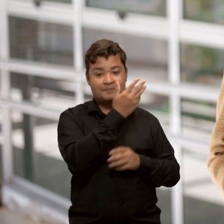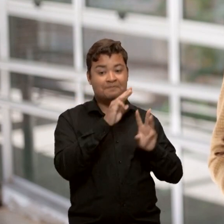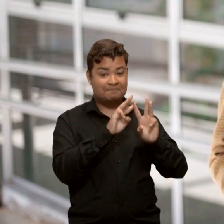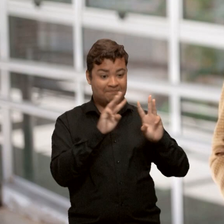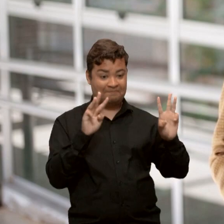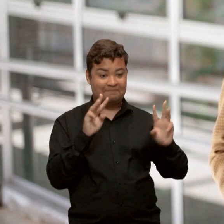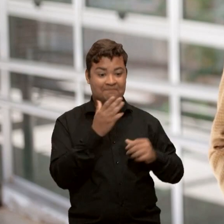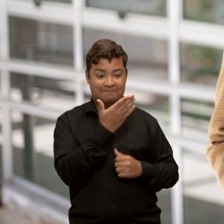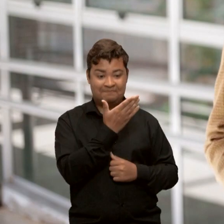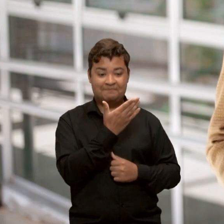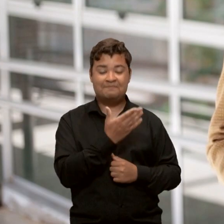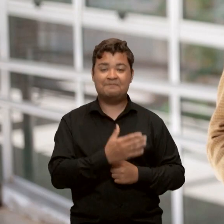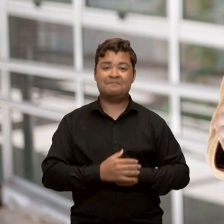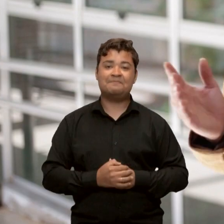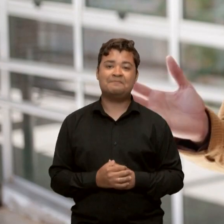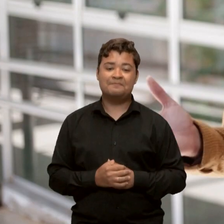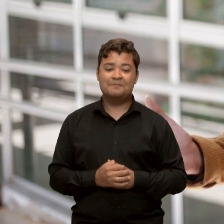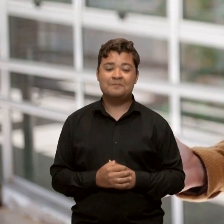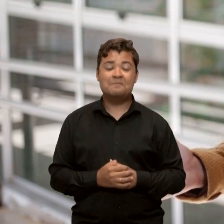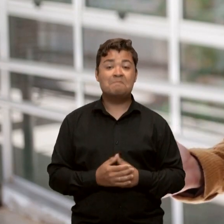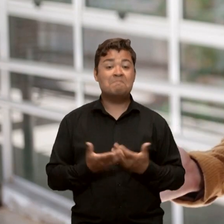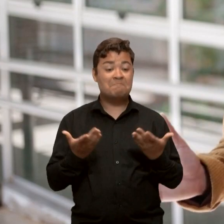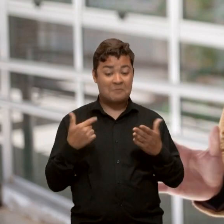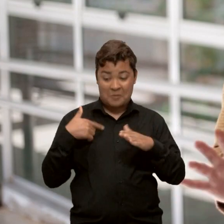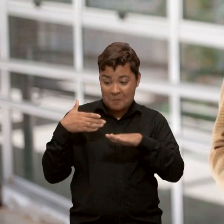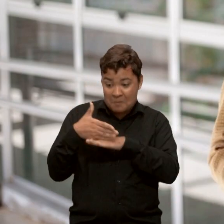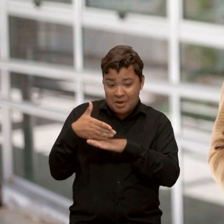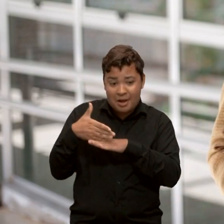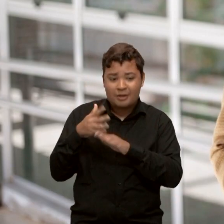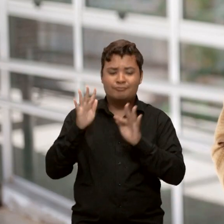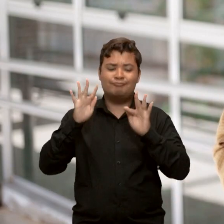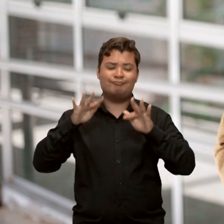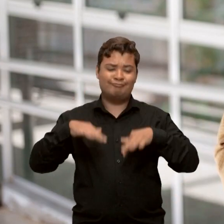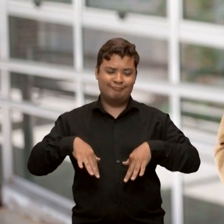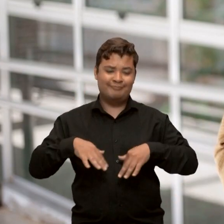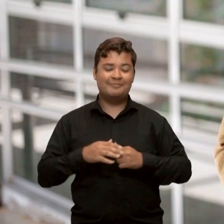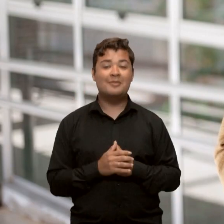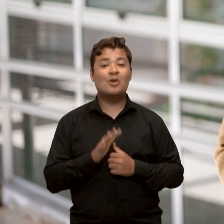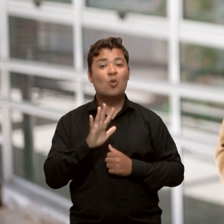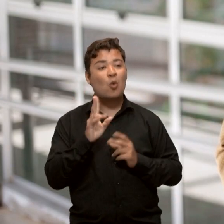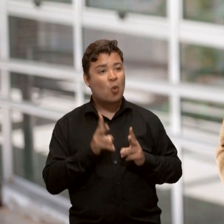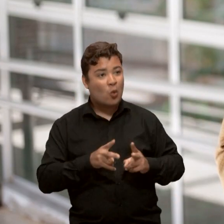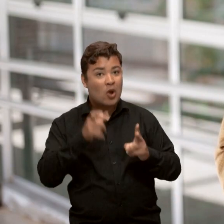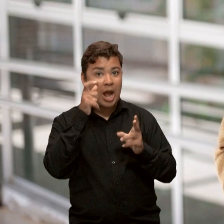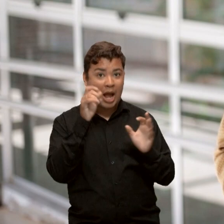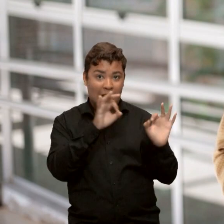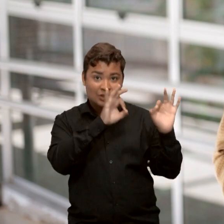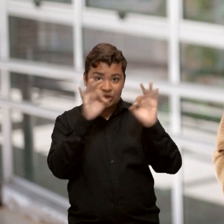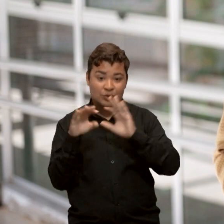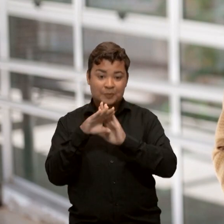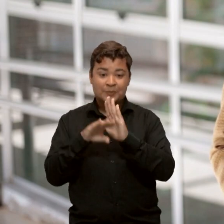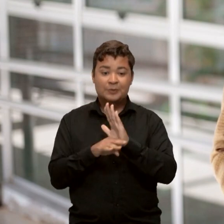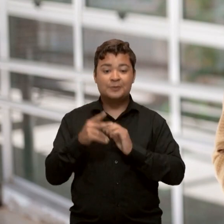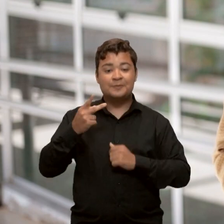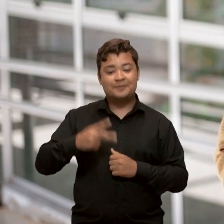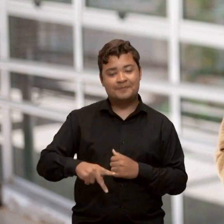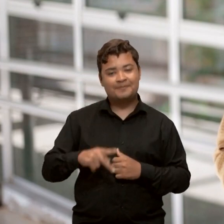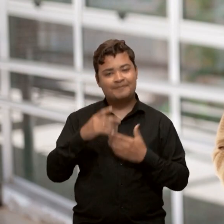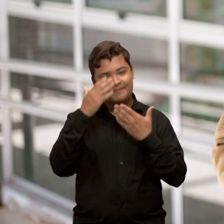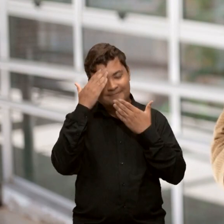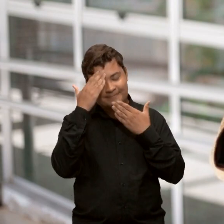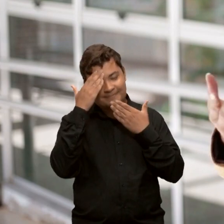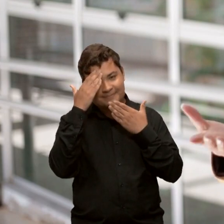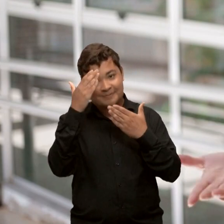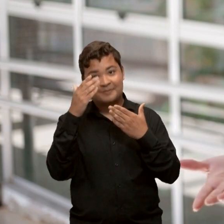eventos.ufg.br. E a minha participação se encerra por aqui. Continue acompanhando a nossa programação. Muito